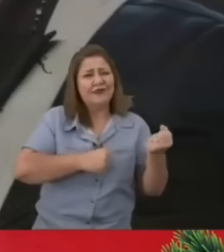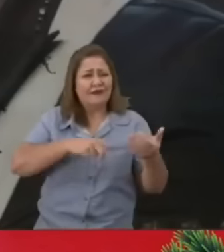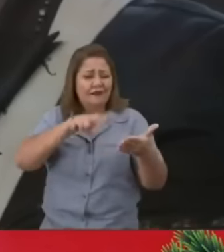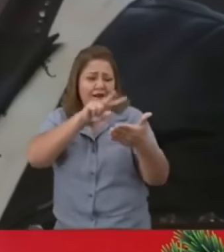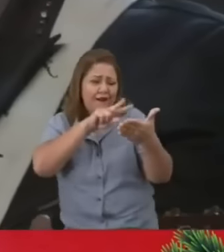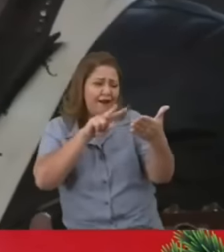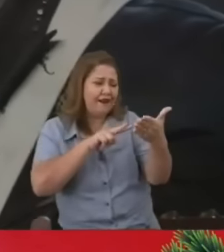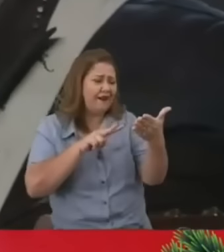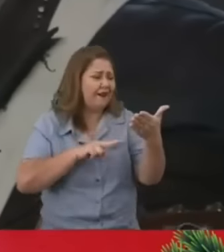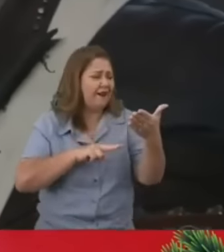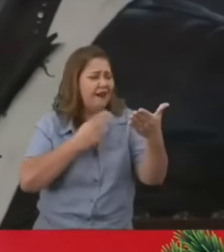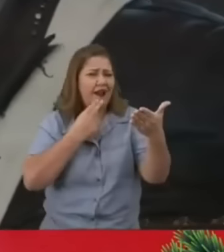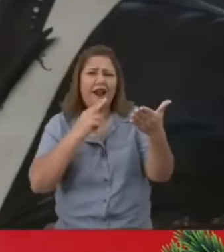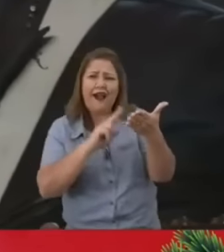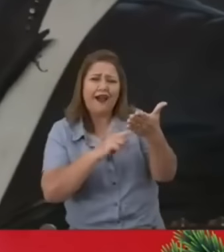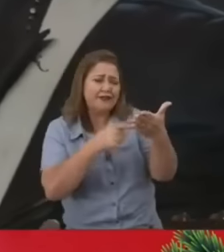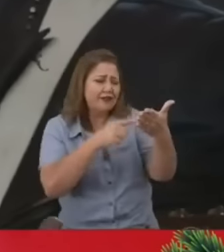relendo a capa,